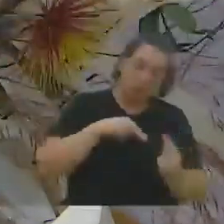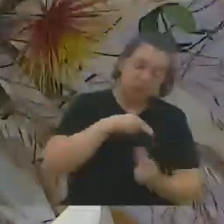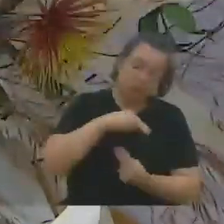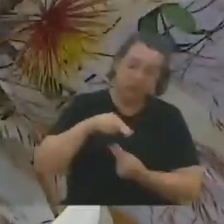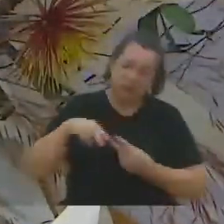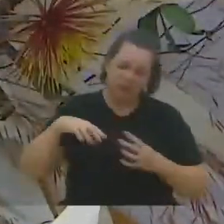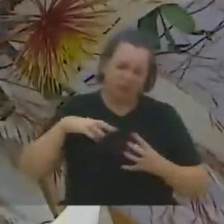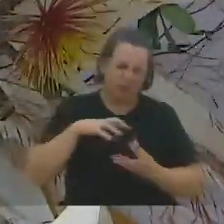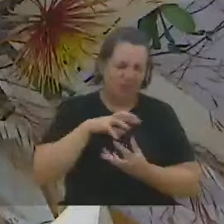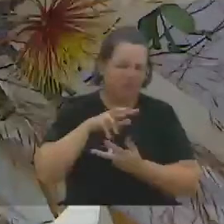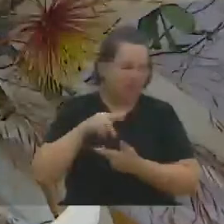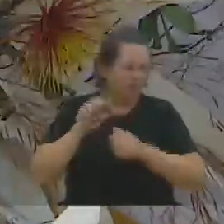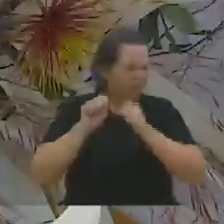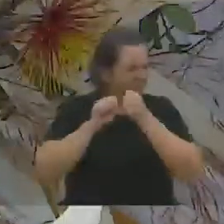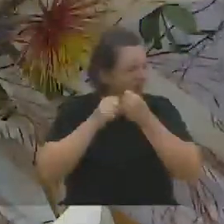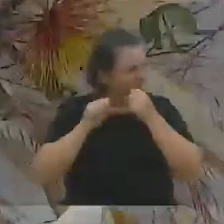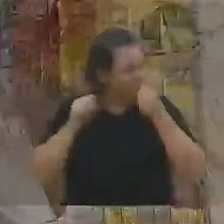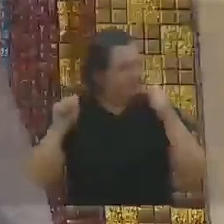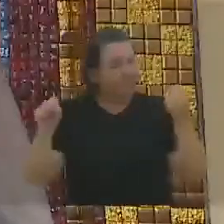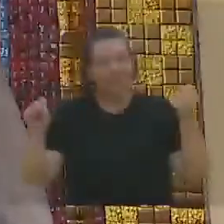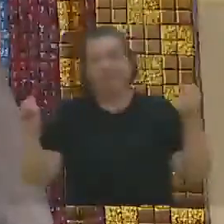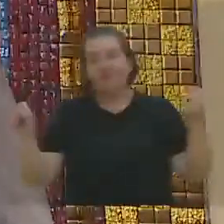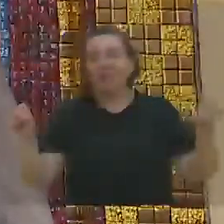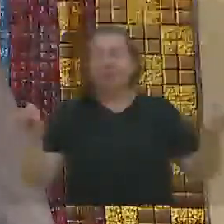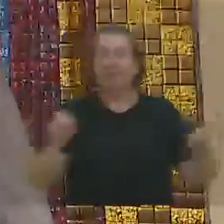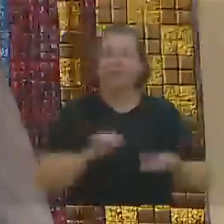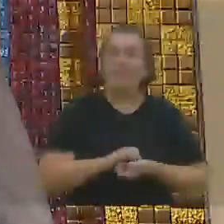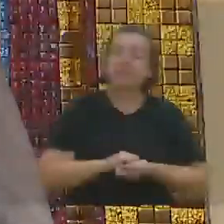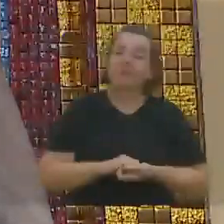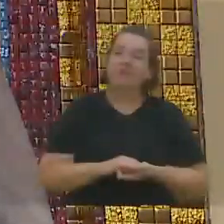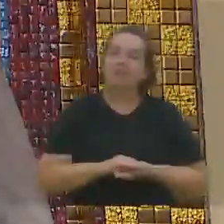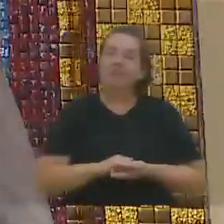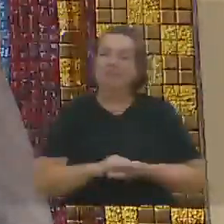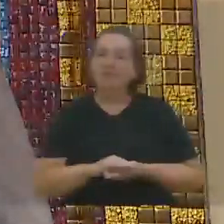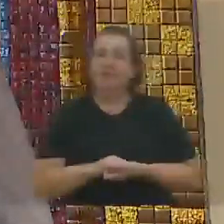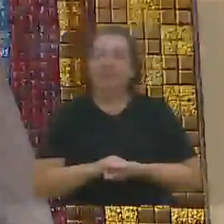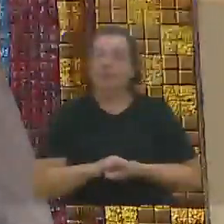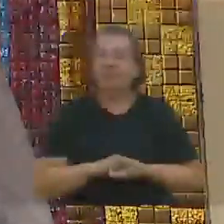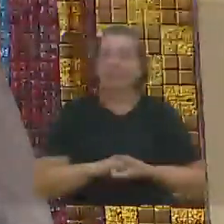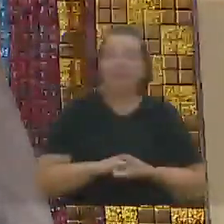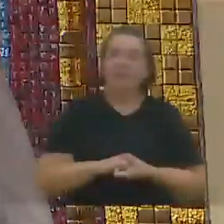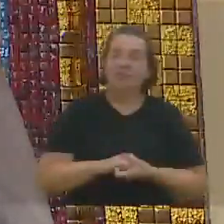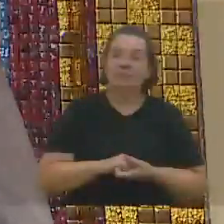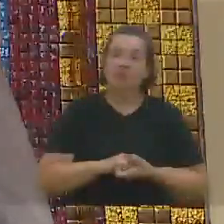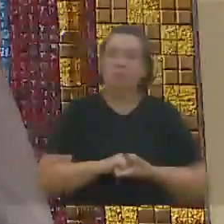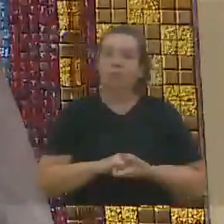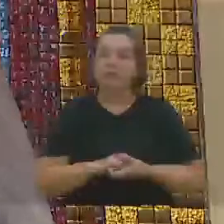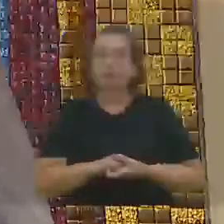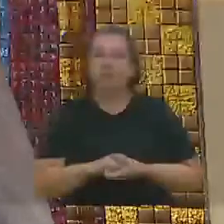o vosso nome por todo o universo.